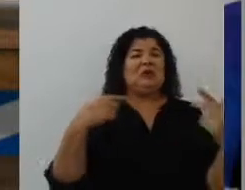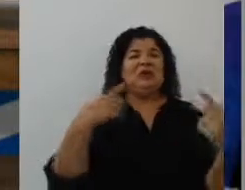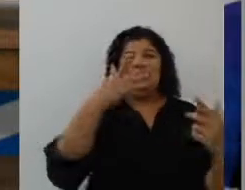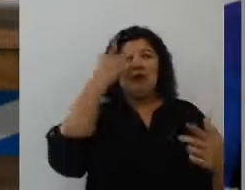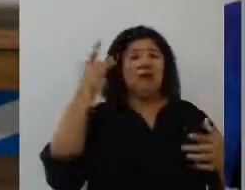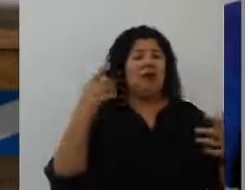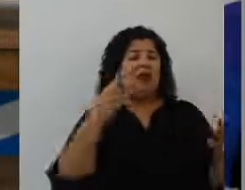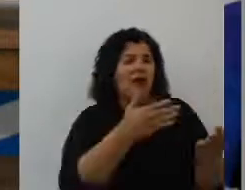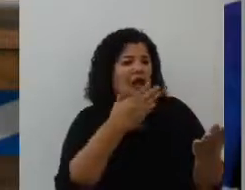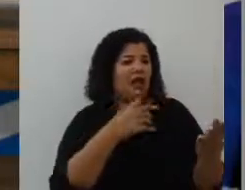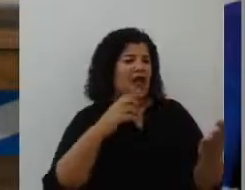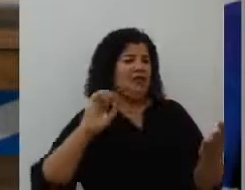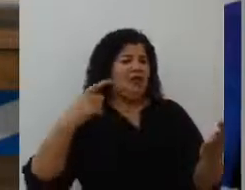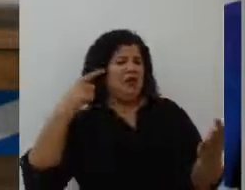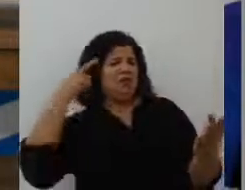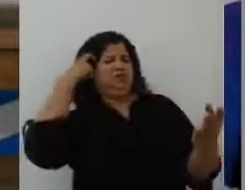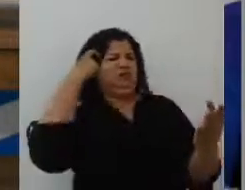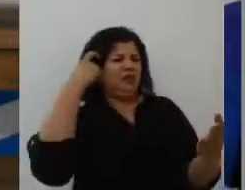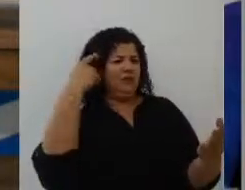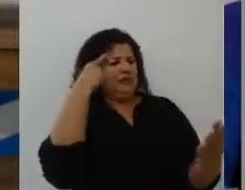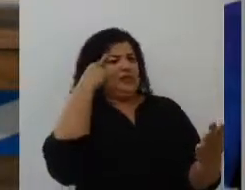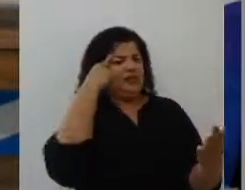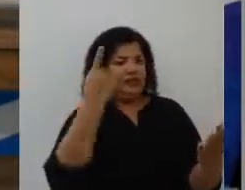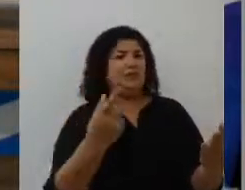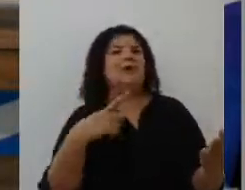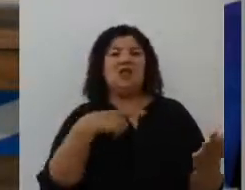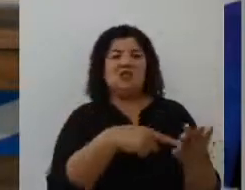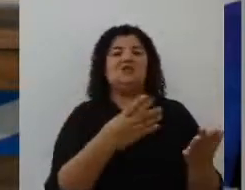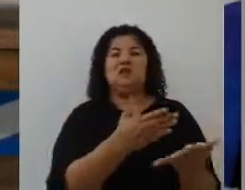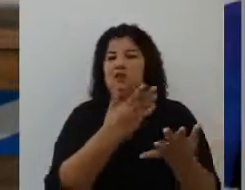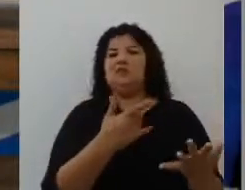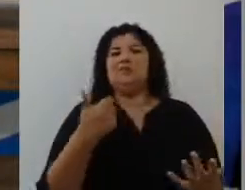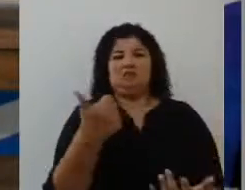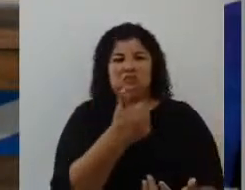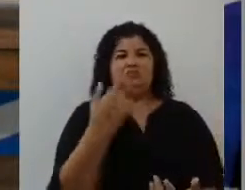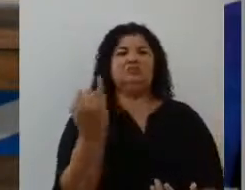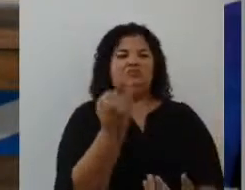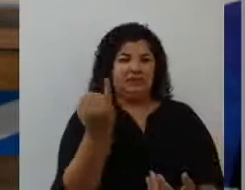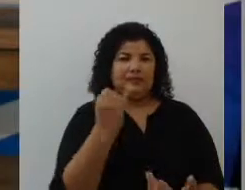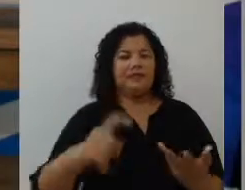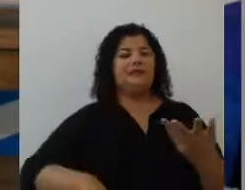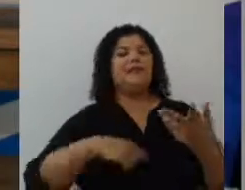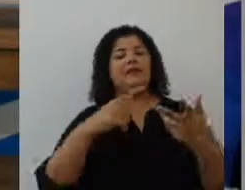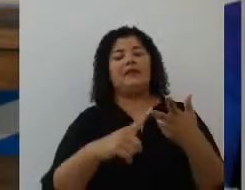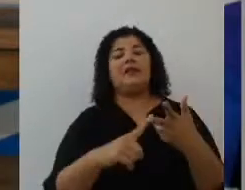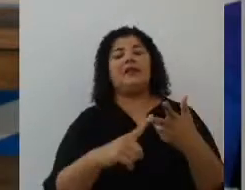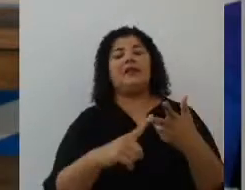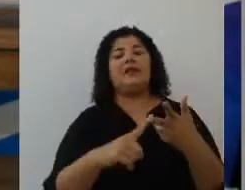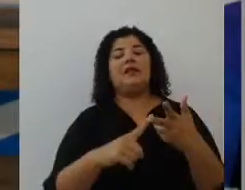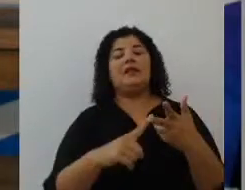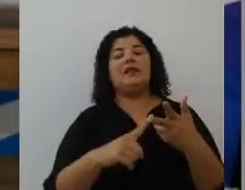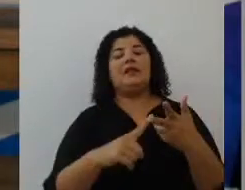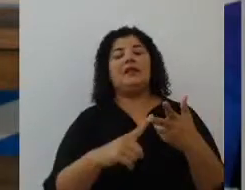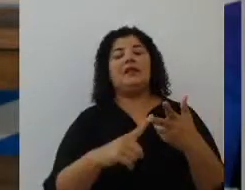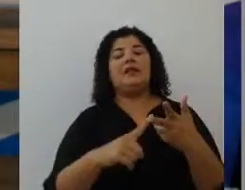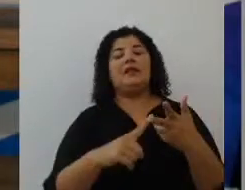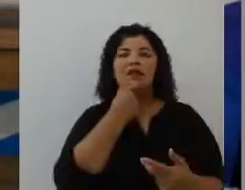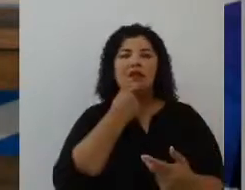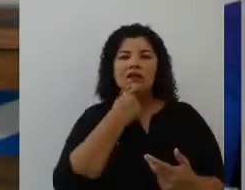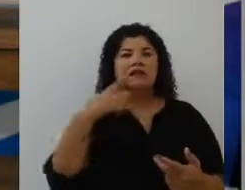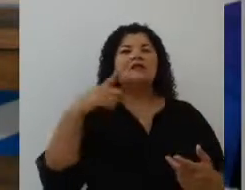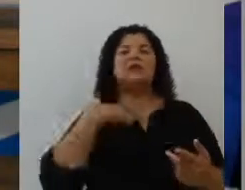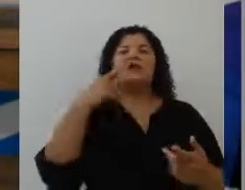isso. Viu? Mas o livro é fantástico, brincadeira do par. Tá? Na Inglaterra, sem sombra de dúvidas, o Lord